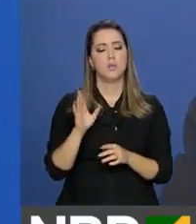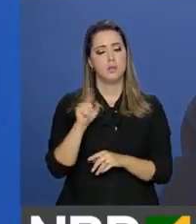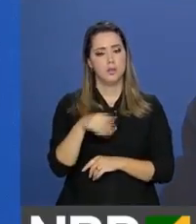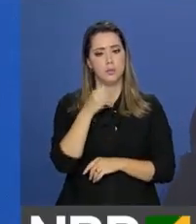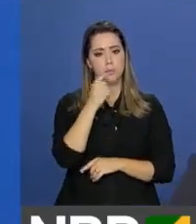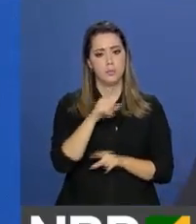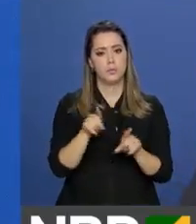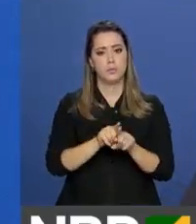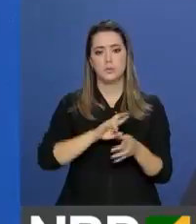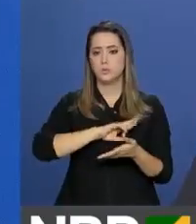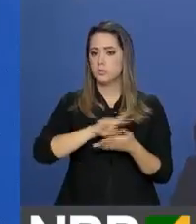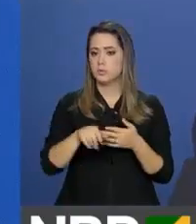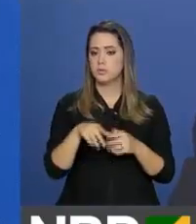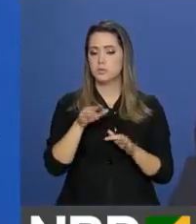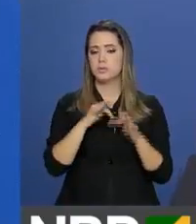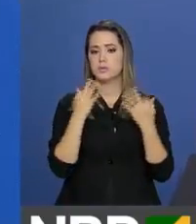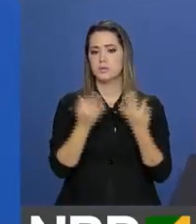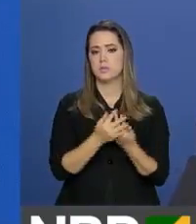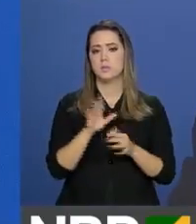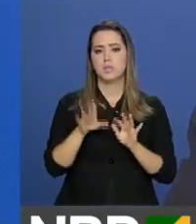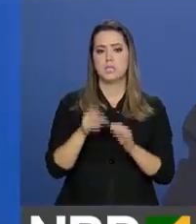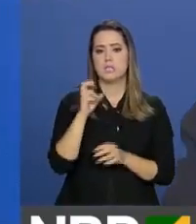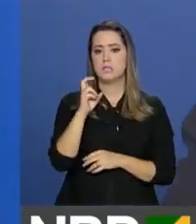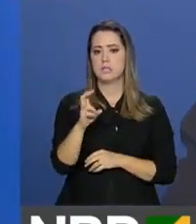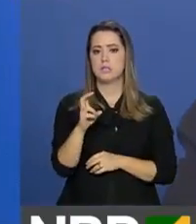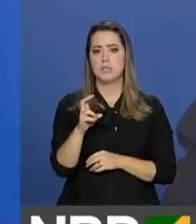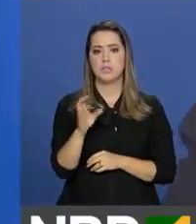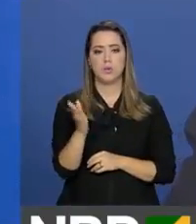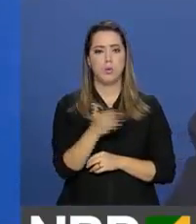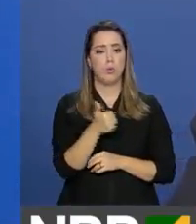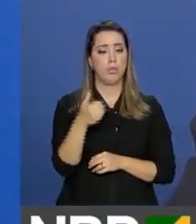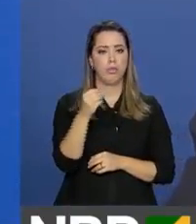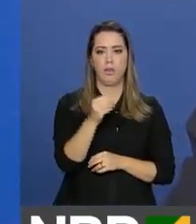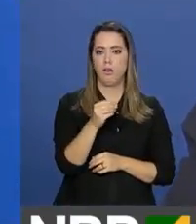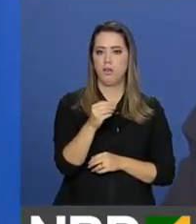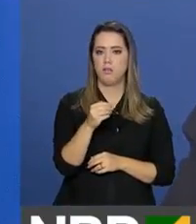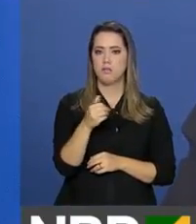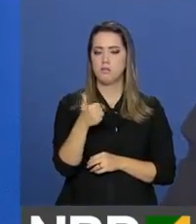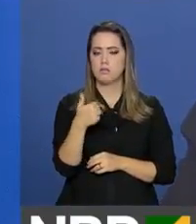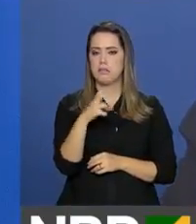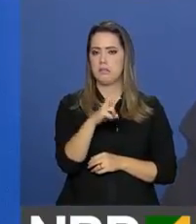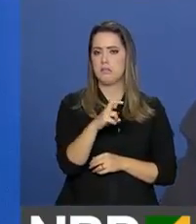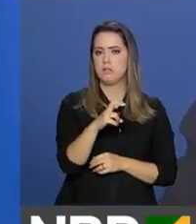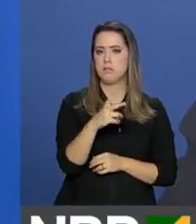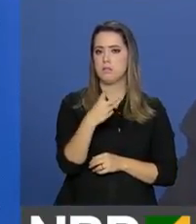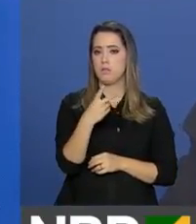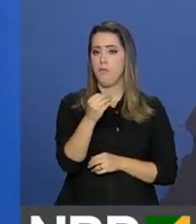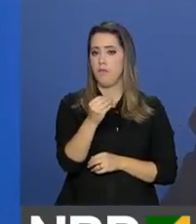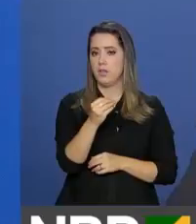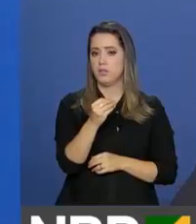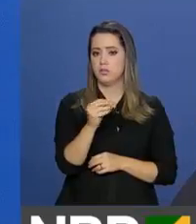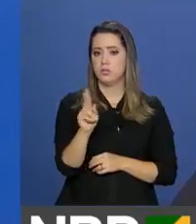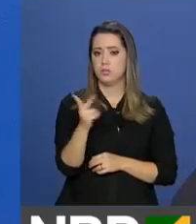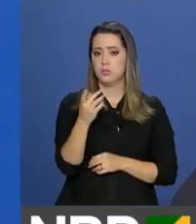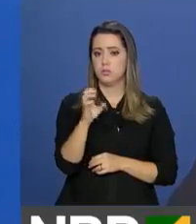servindo a milhares de famílias, famílias que têm 5, 10, 15, 20 hectares. E naquela mesma data,